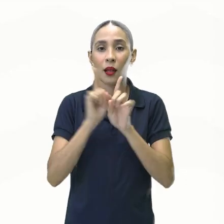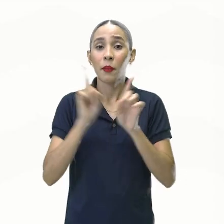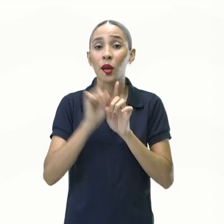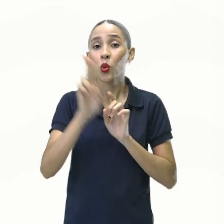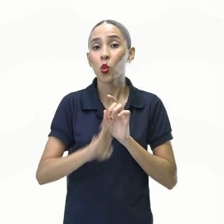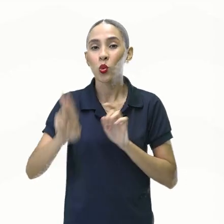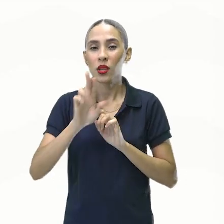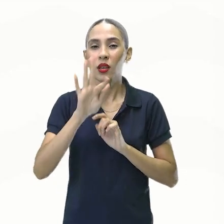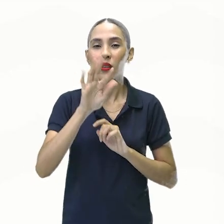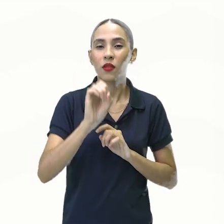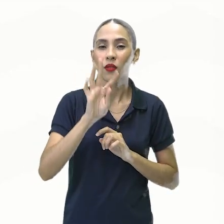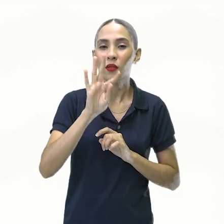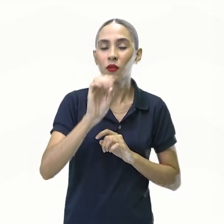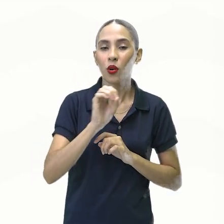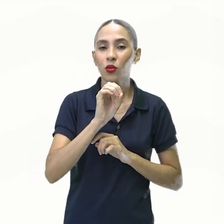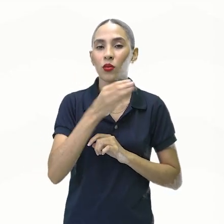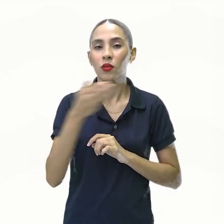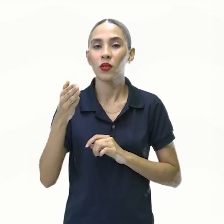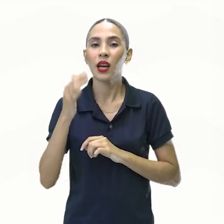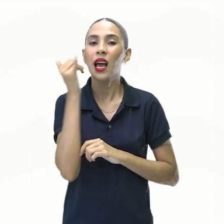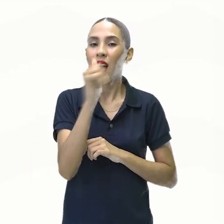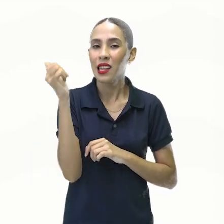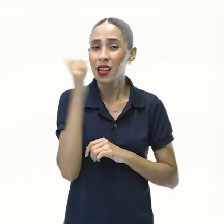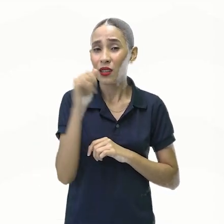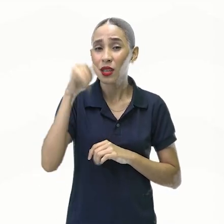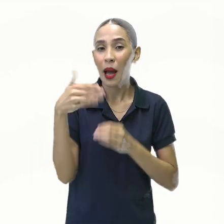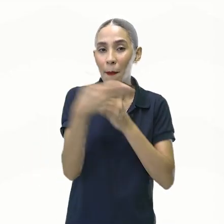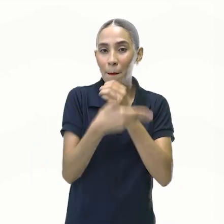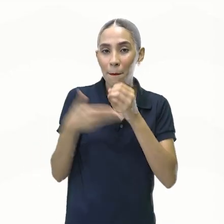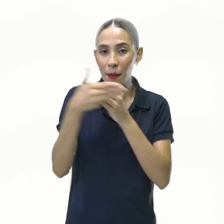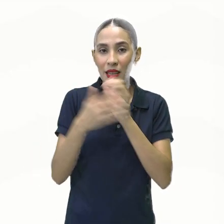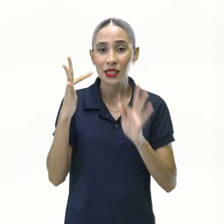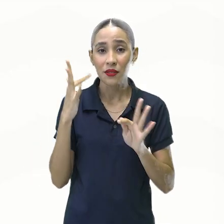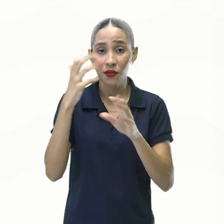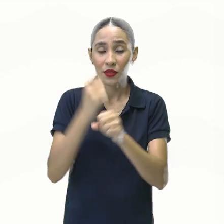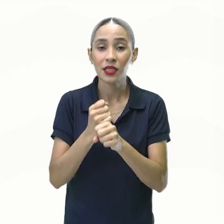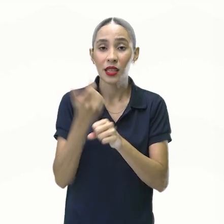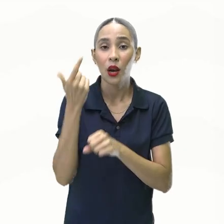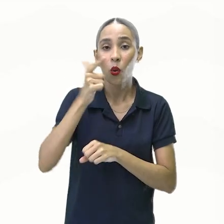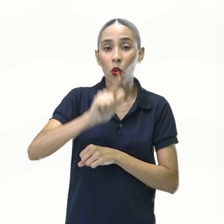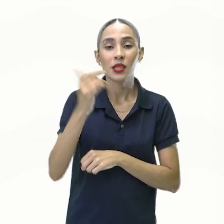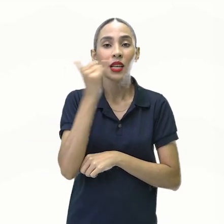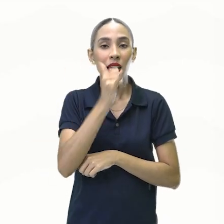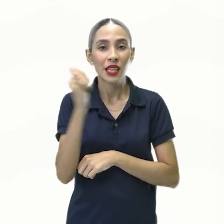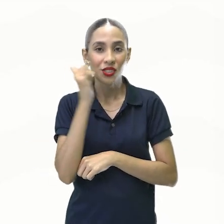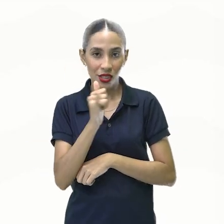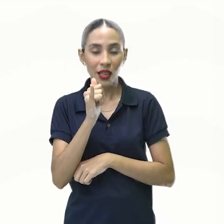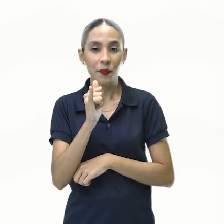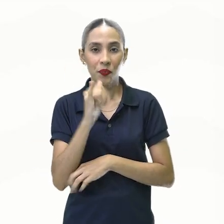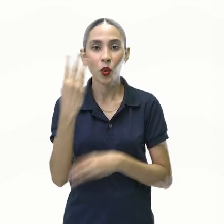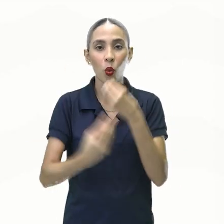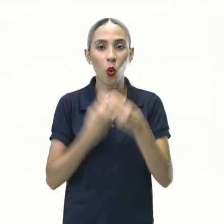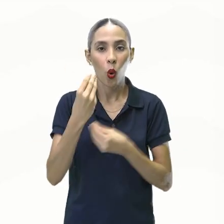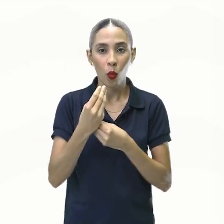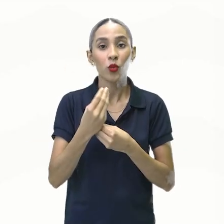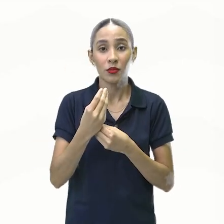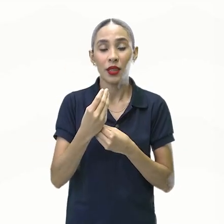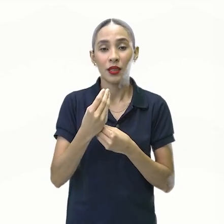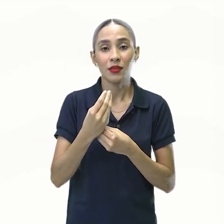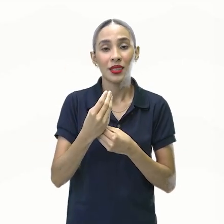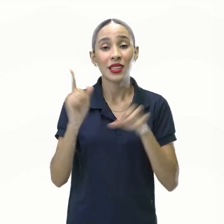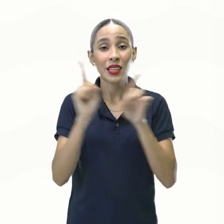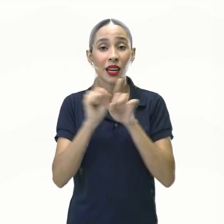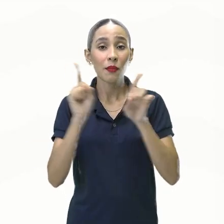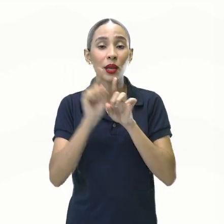que é a base física para a produção de energia elétrica através da energia solar,